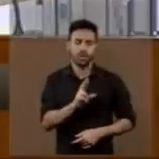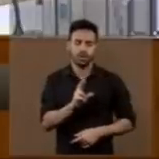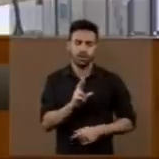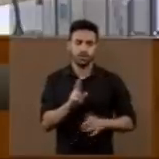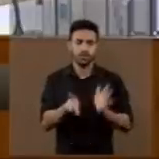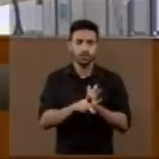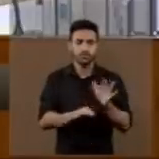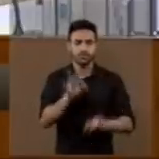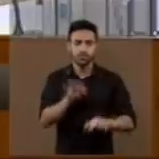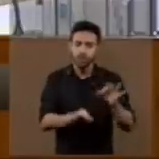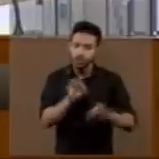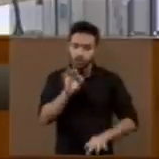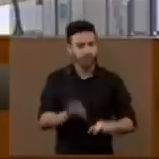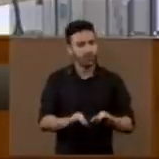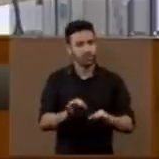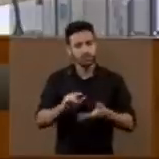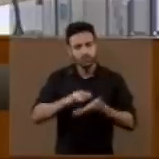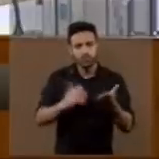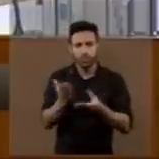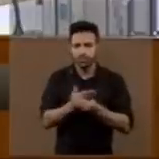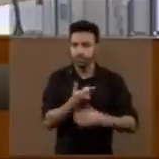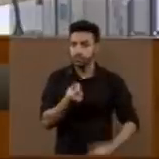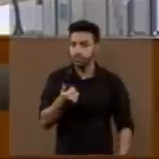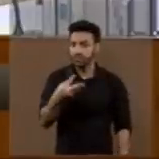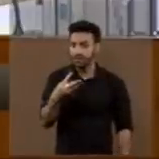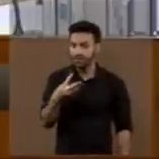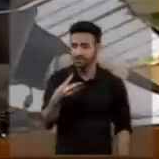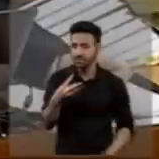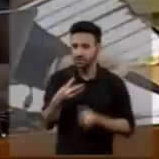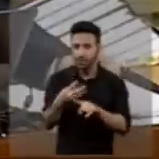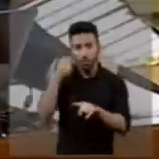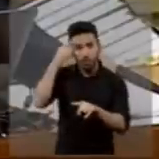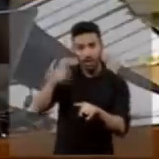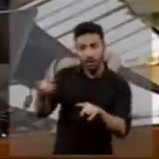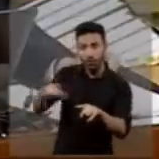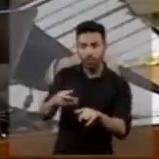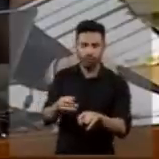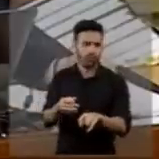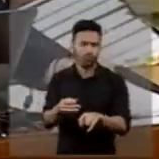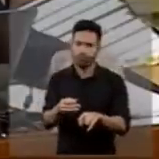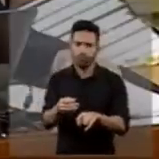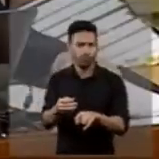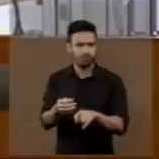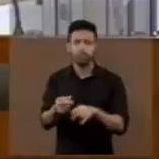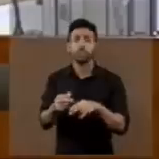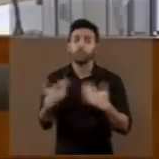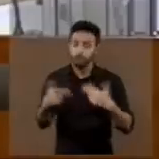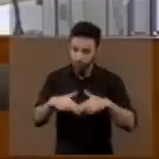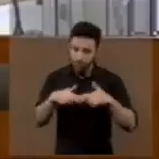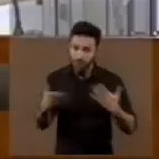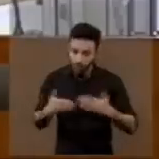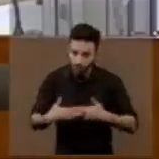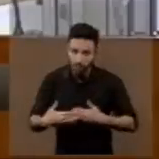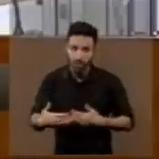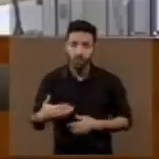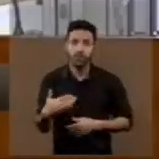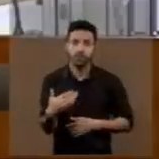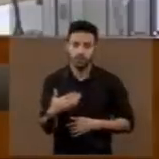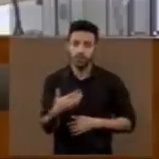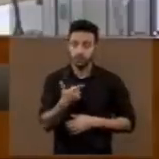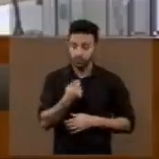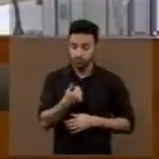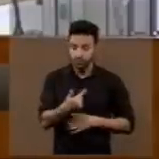recurso extraordinário em 2013. Então, nós não estamos inovando. Não, agora, eu sei que não estamos daqui para frente, daqui para frente. Mas desde